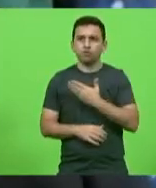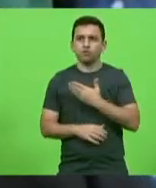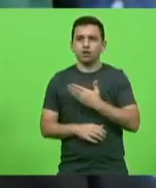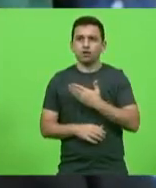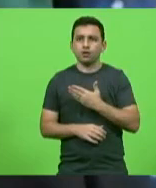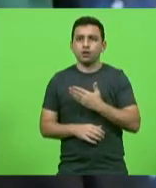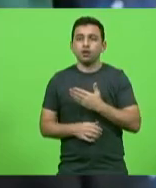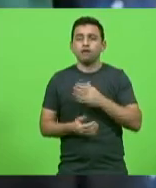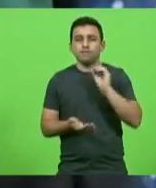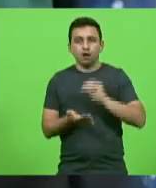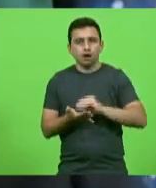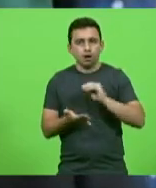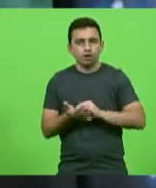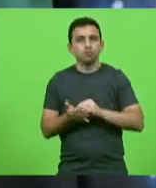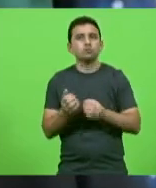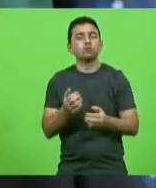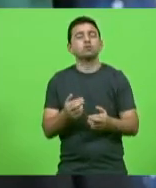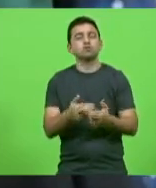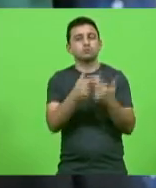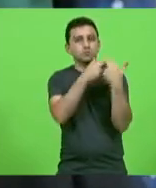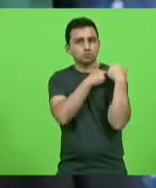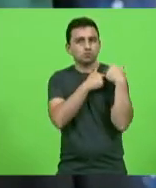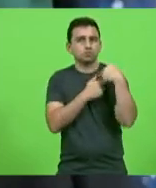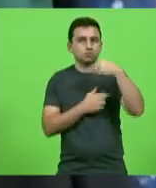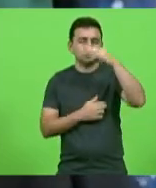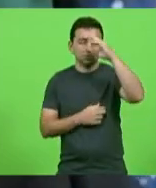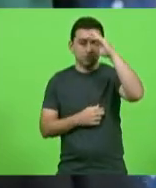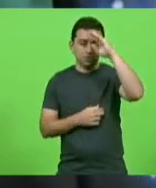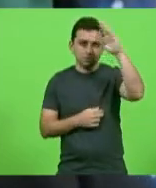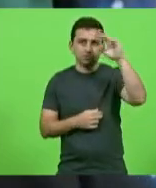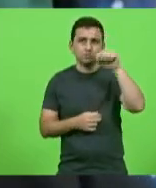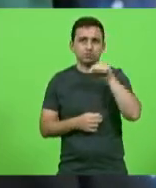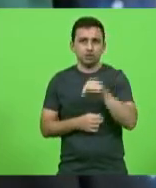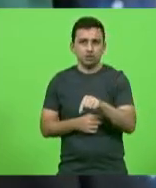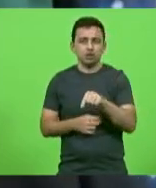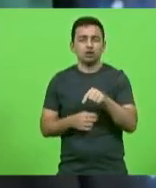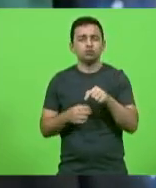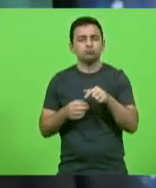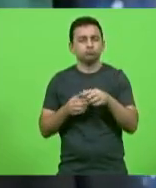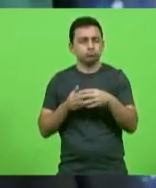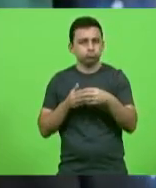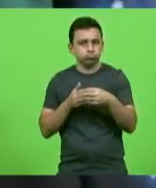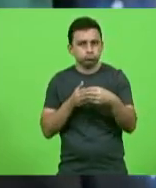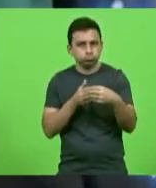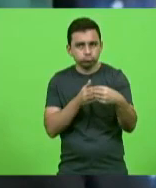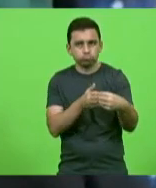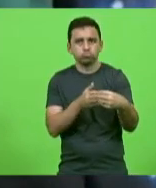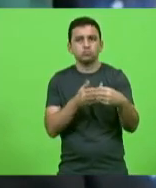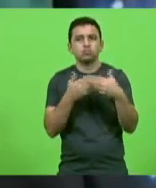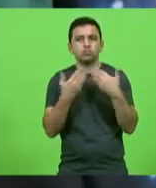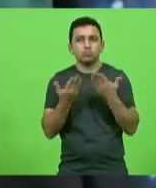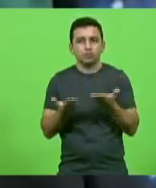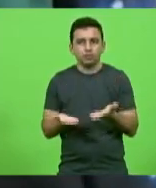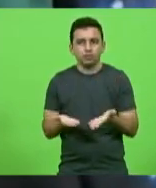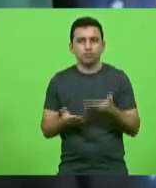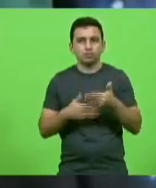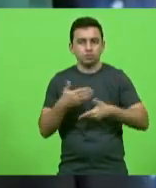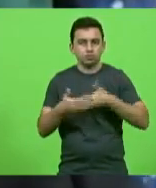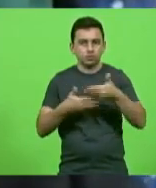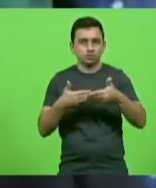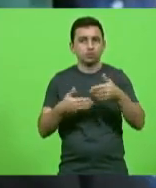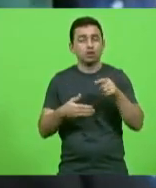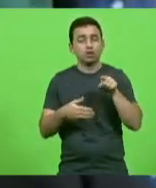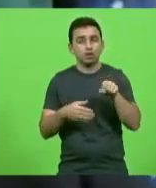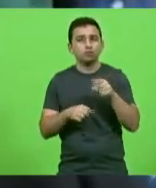Clara a falta de responsabilidade do Governador Carlos Moisés da Silva na condução do processo bem como o fato de este